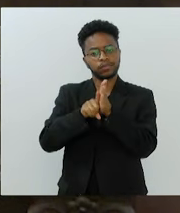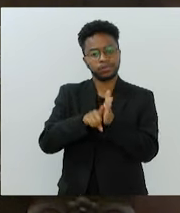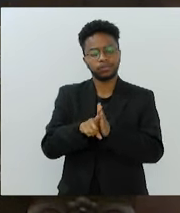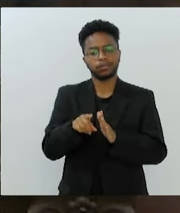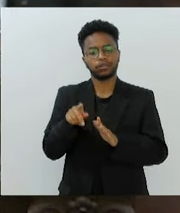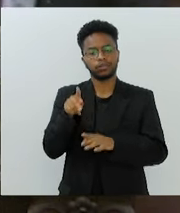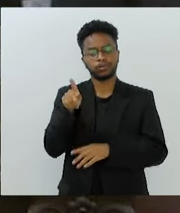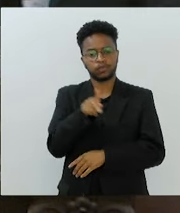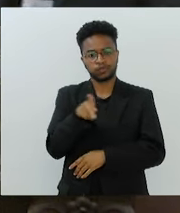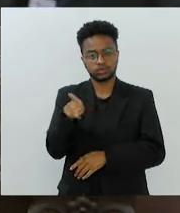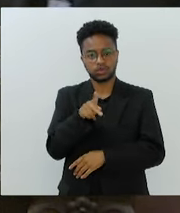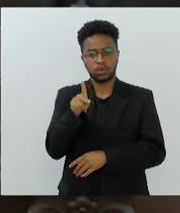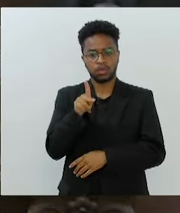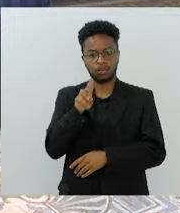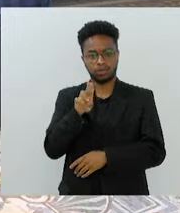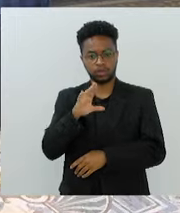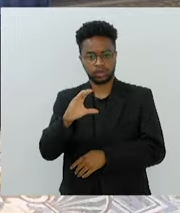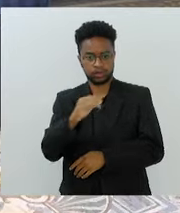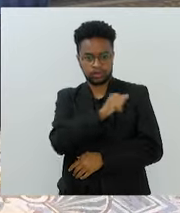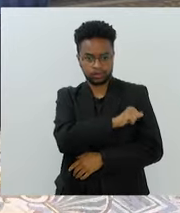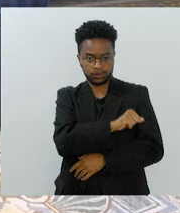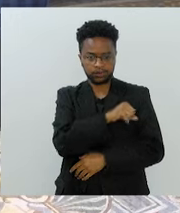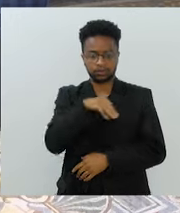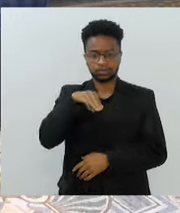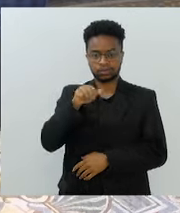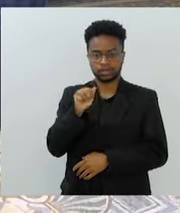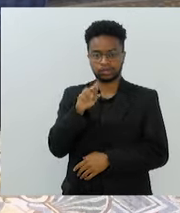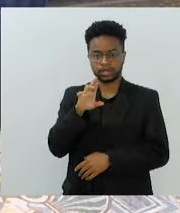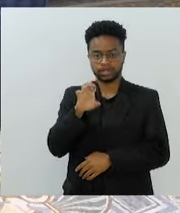PUC-Rio, Marcelo Mota.